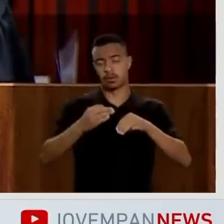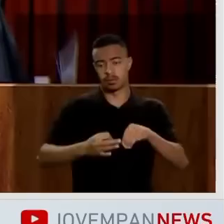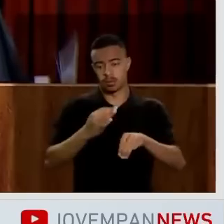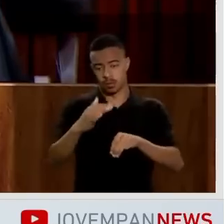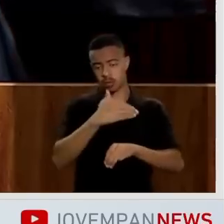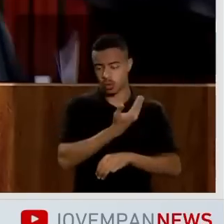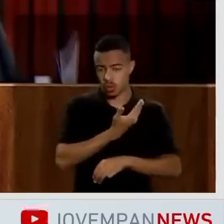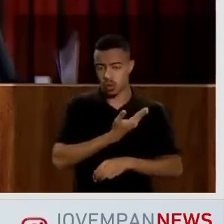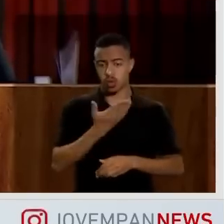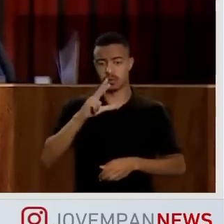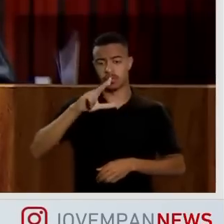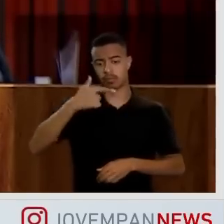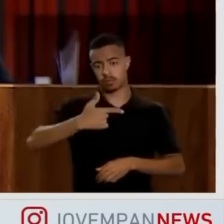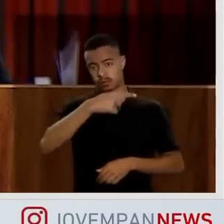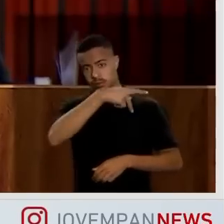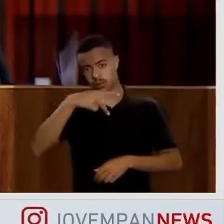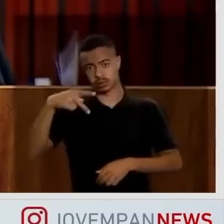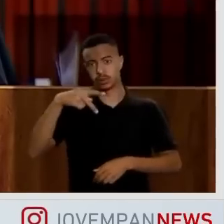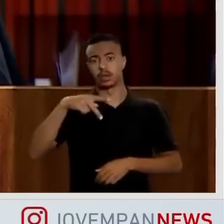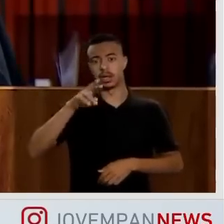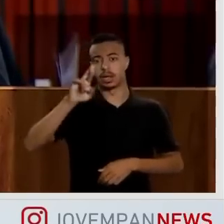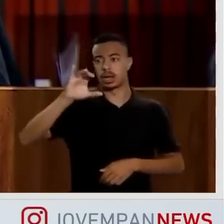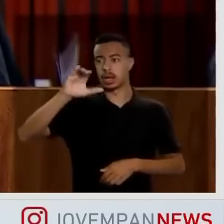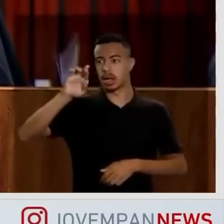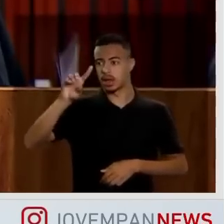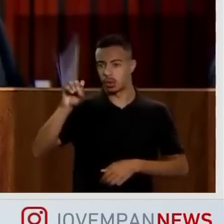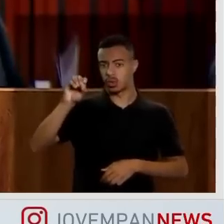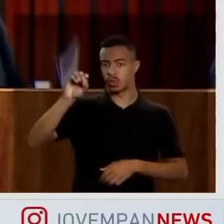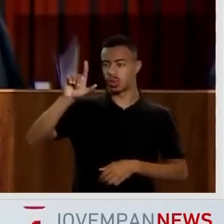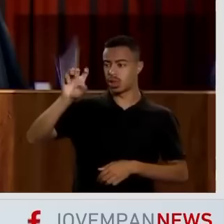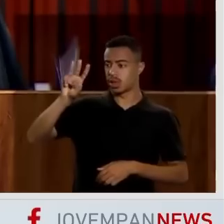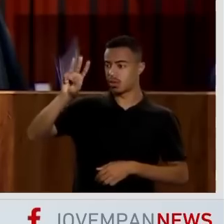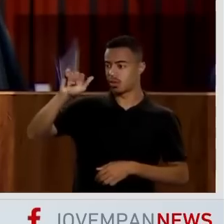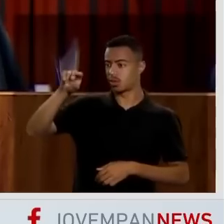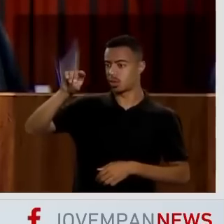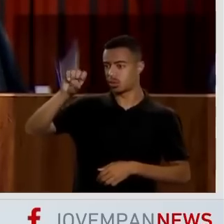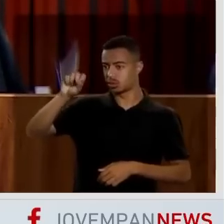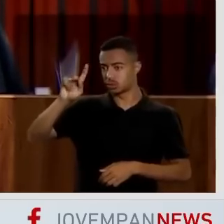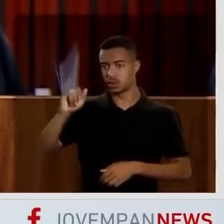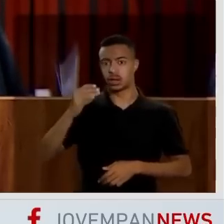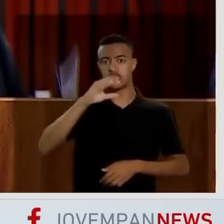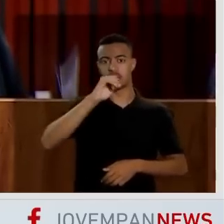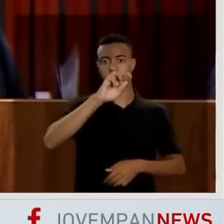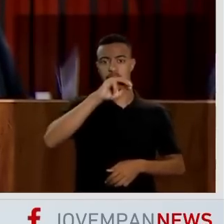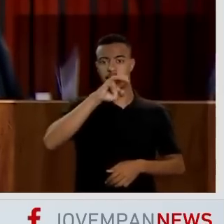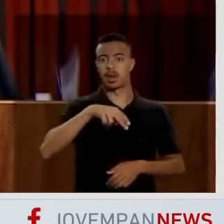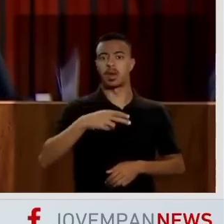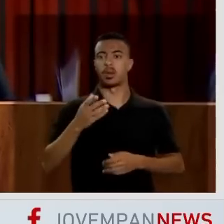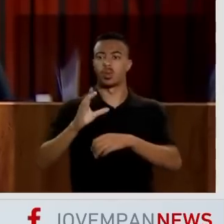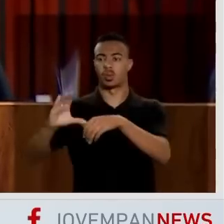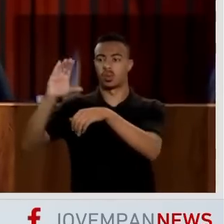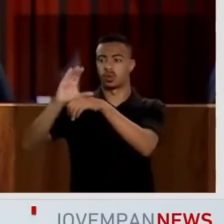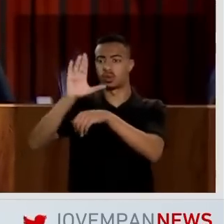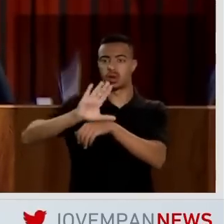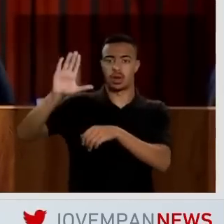As primeiras bobagens que o seu Roberto Jefferson falou. As primeiras besteiras que ele falou. Aquilo era para responder um processo